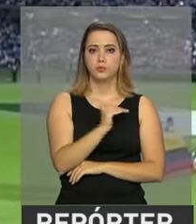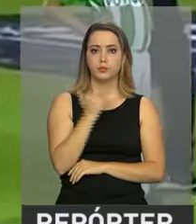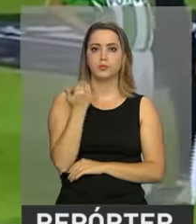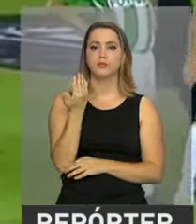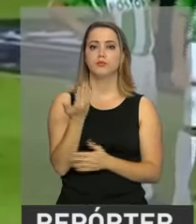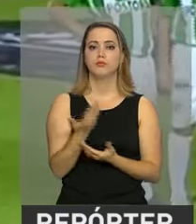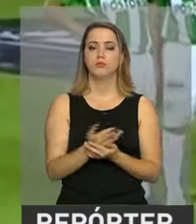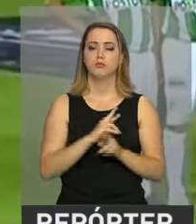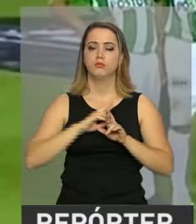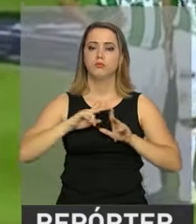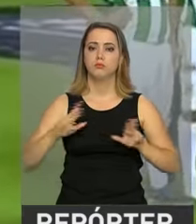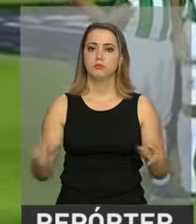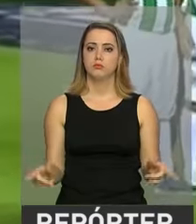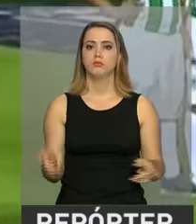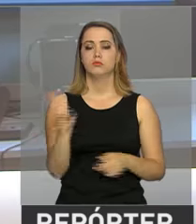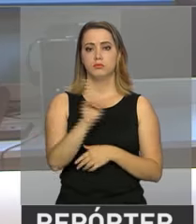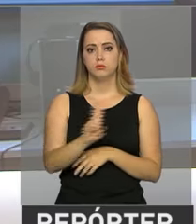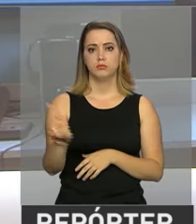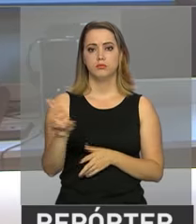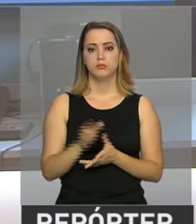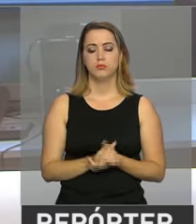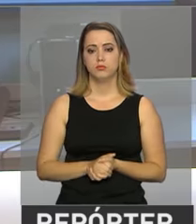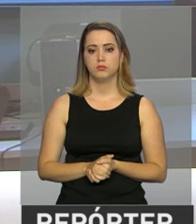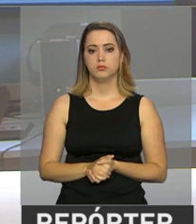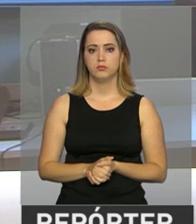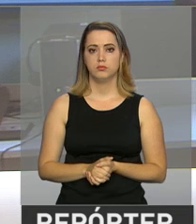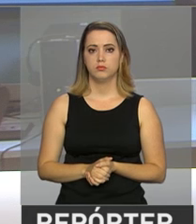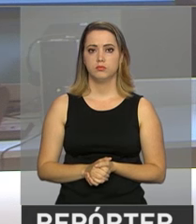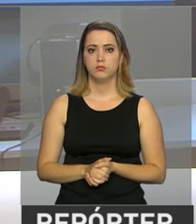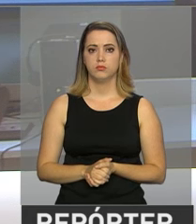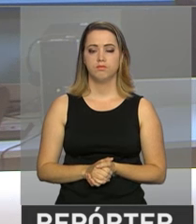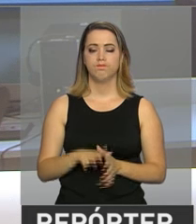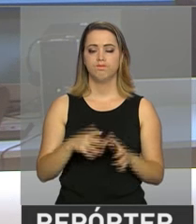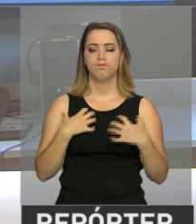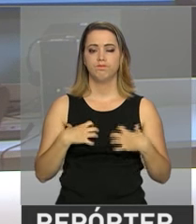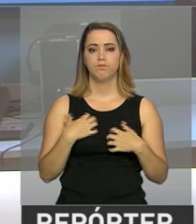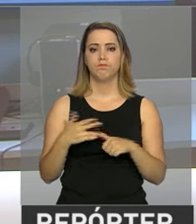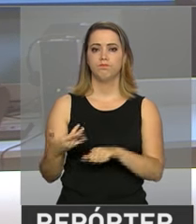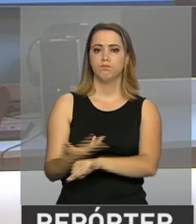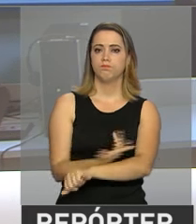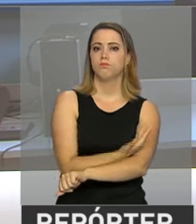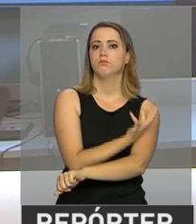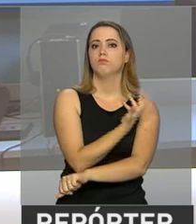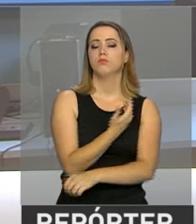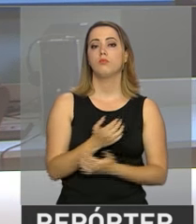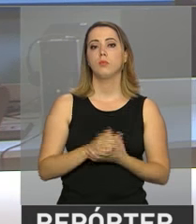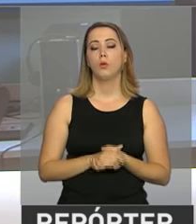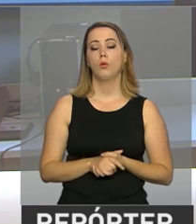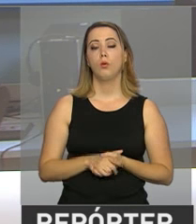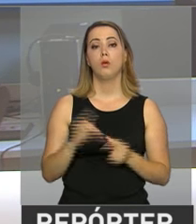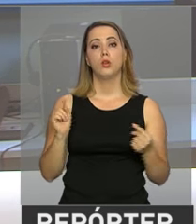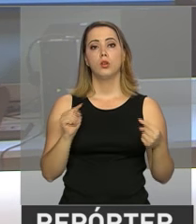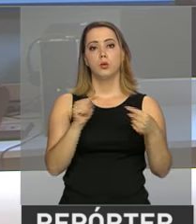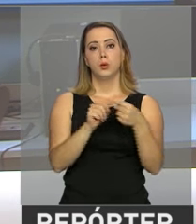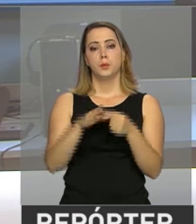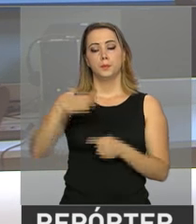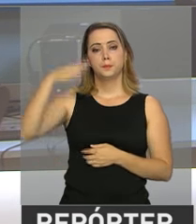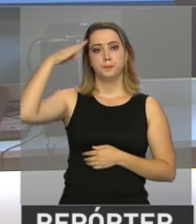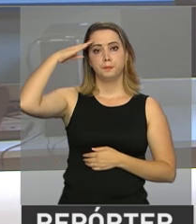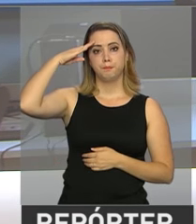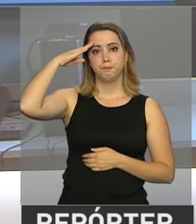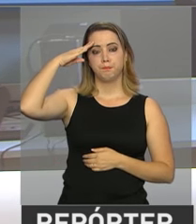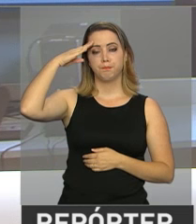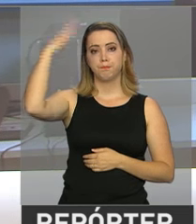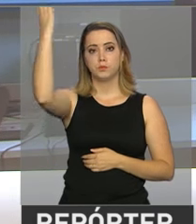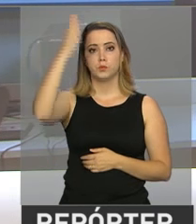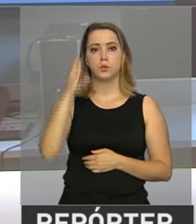Matheus Bittencourt da Silva. Foi realmente emocionante. E de acordo com a Força Aérea Brasileira,